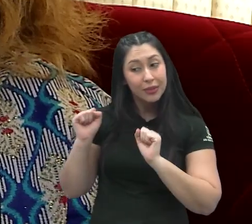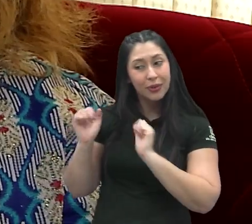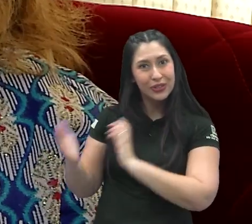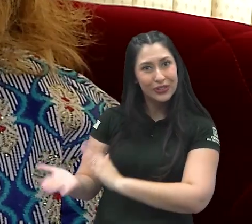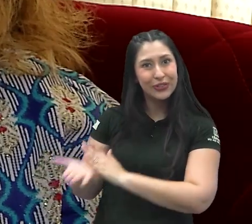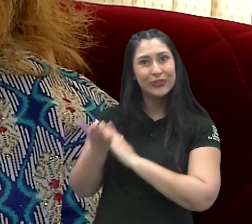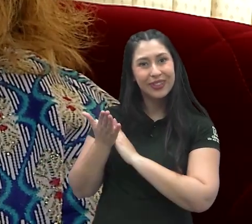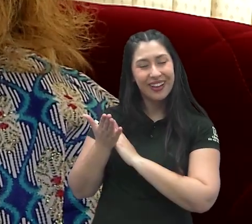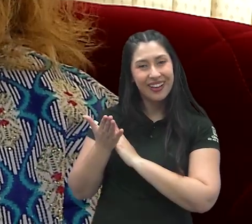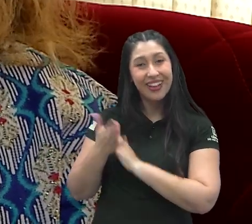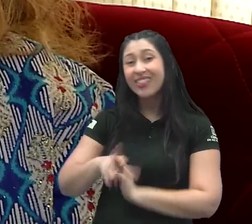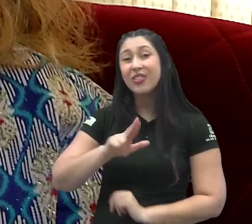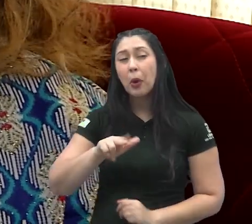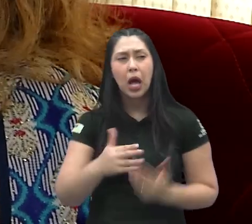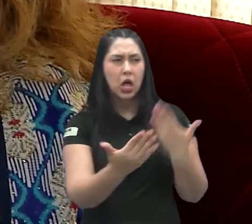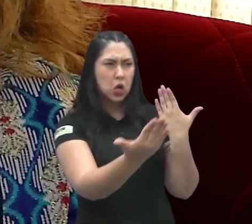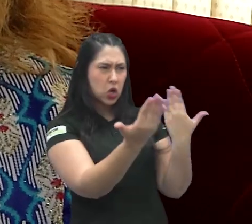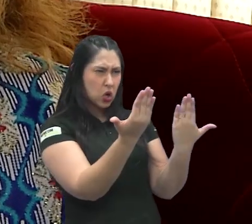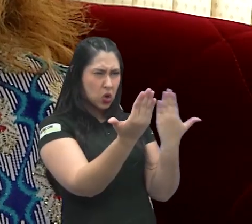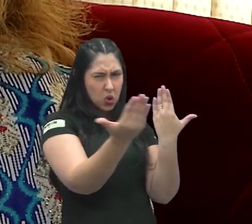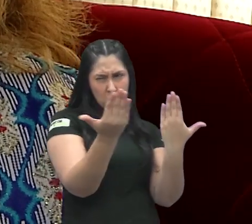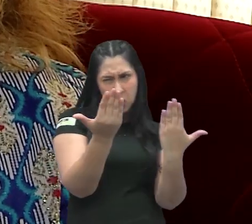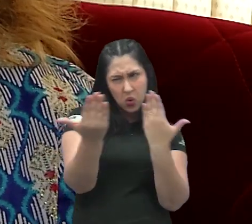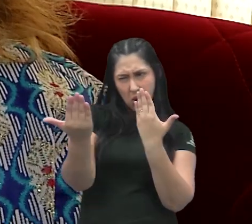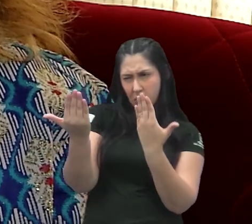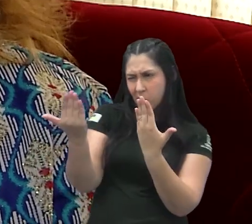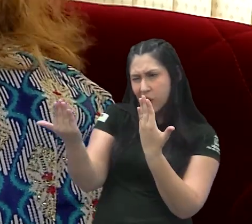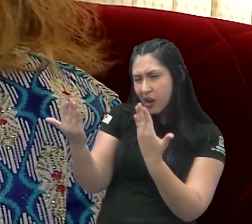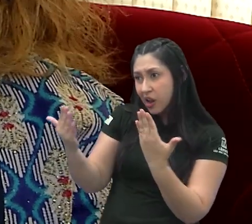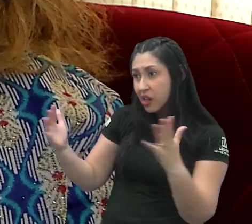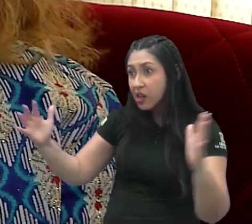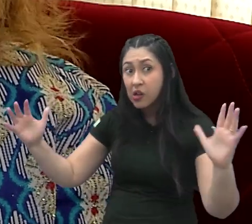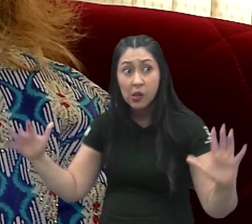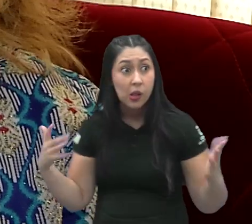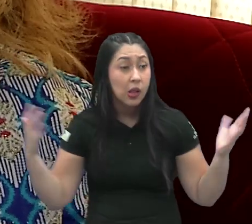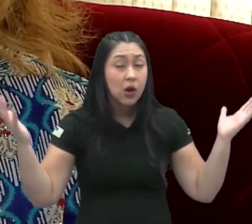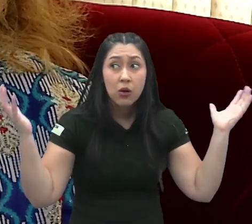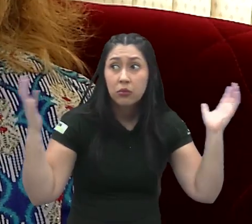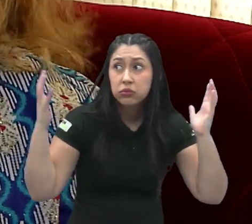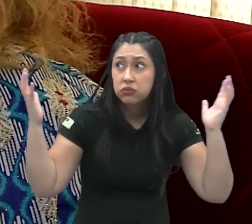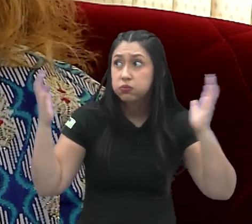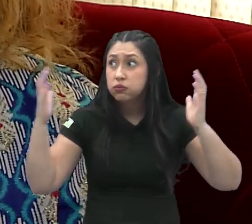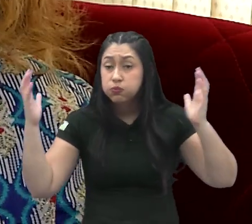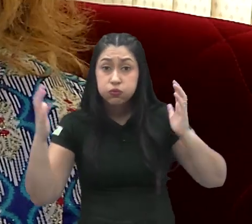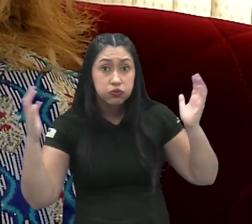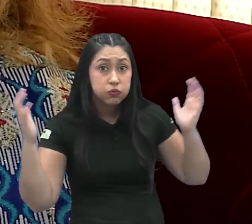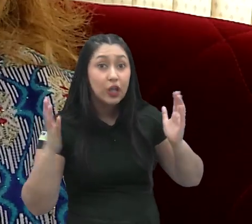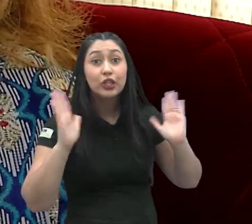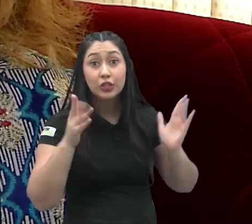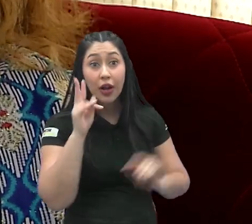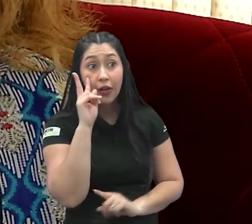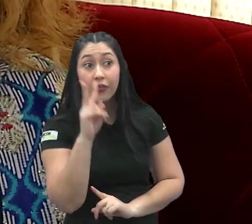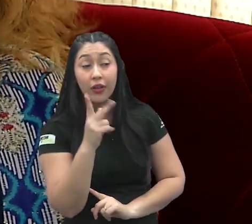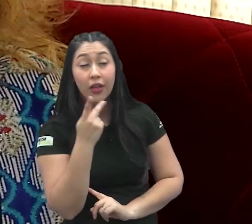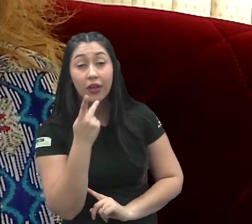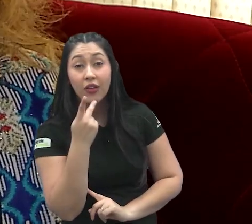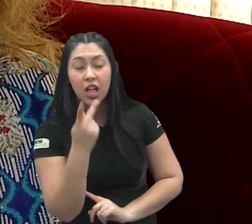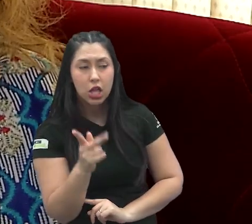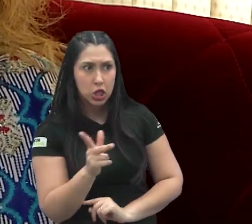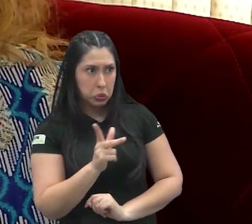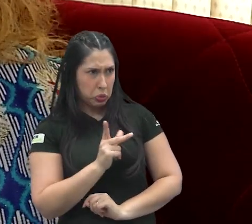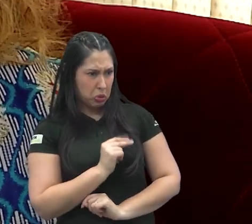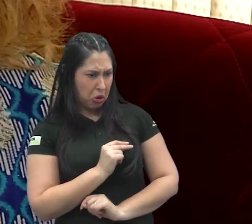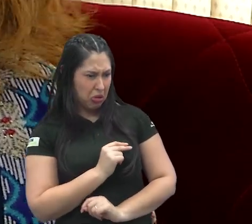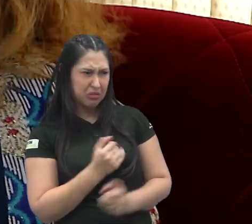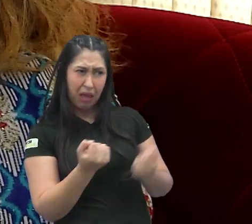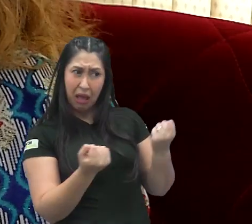pode me fazer bem, e não numa comparação. Não na motivação externa, o que alguém diz. Eu já escutei isso,